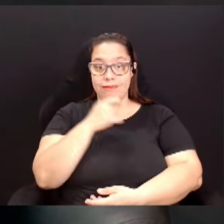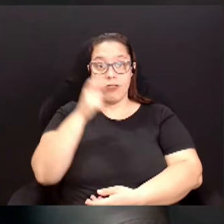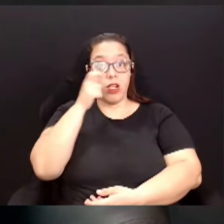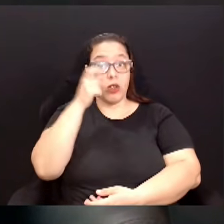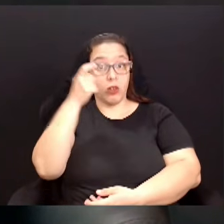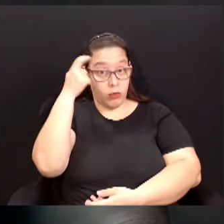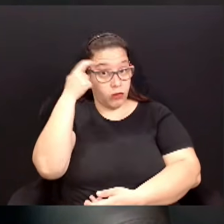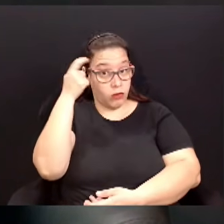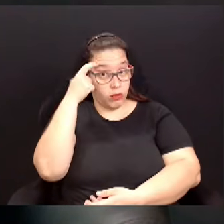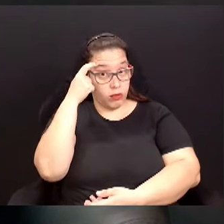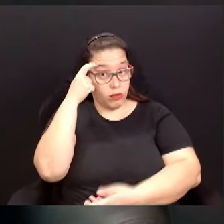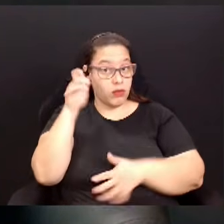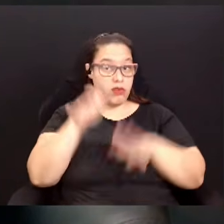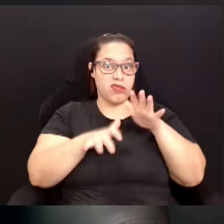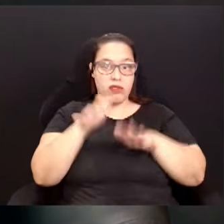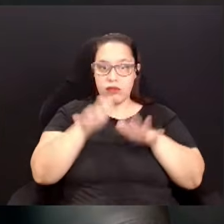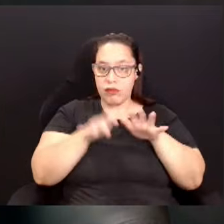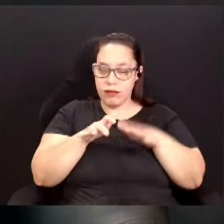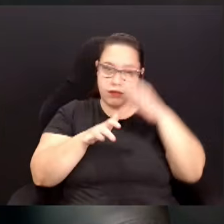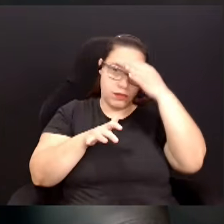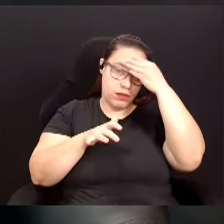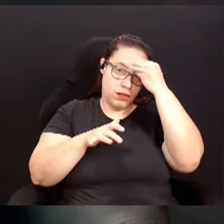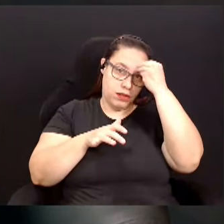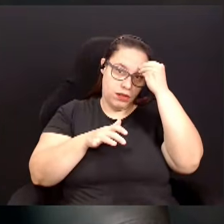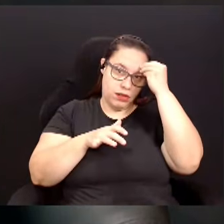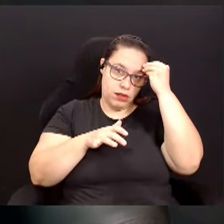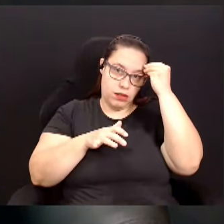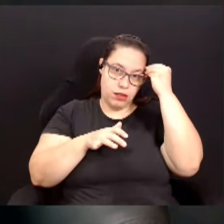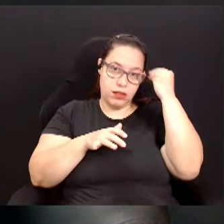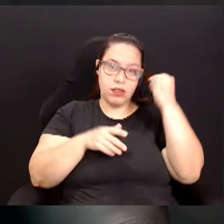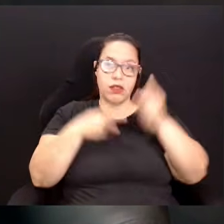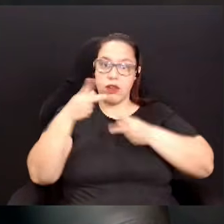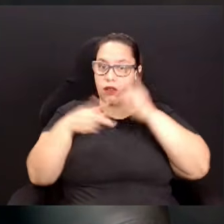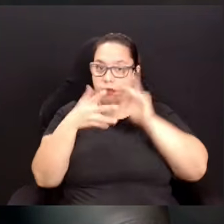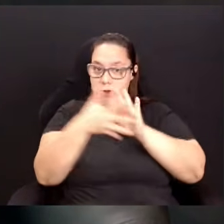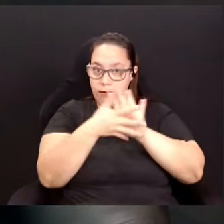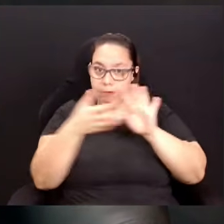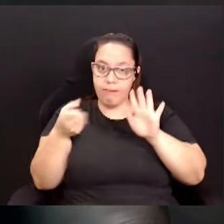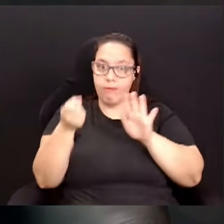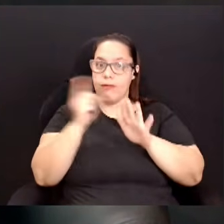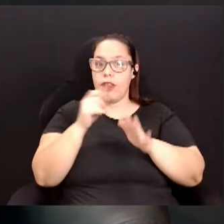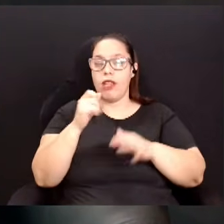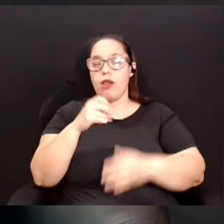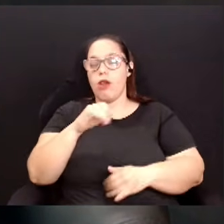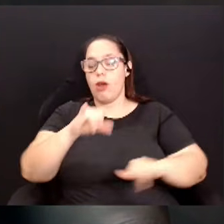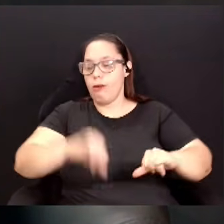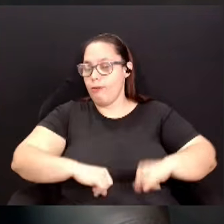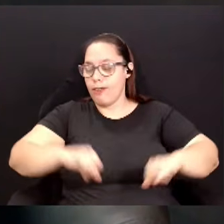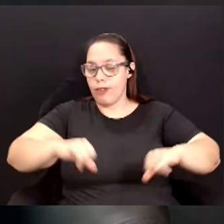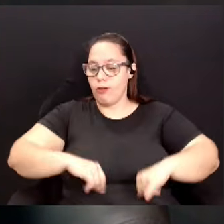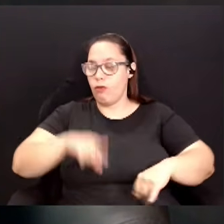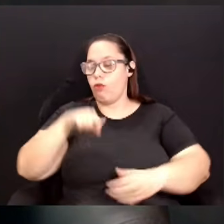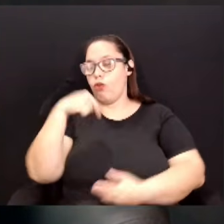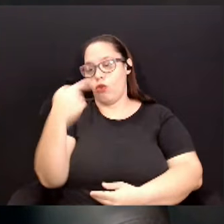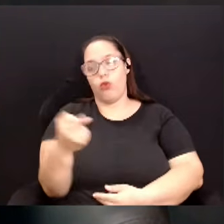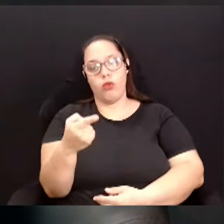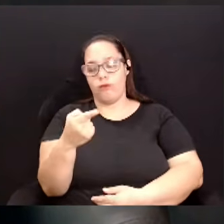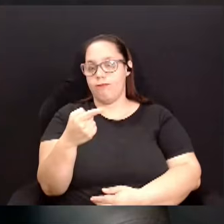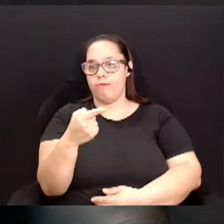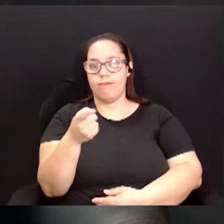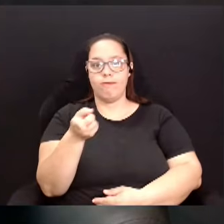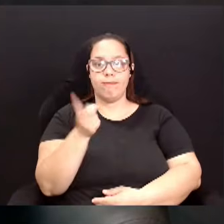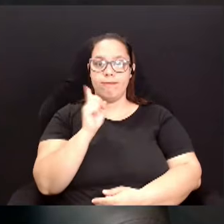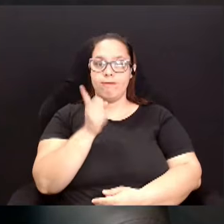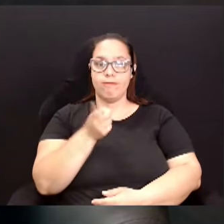a intenção desse sequestrador de fala nem é machucar o outro, né? A intenção não é isso. Mas